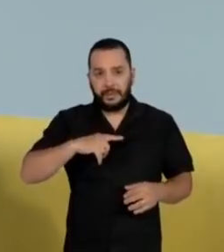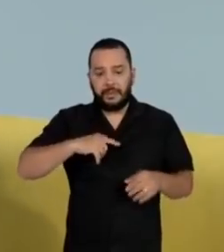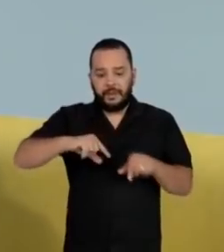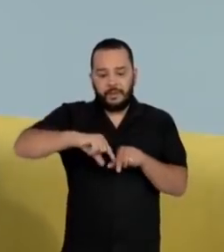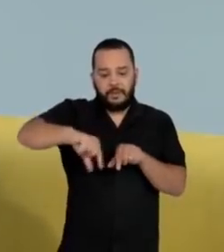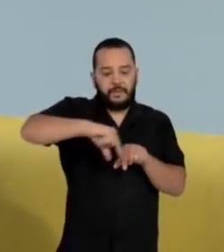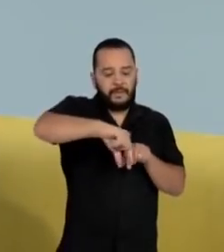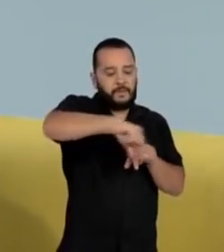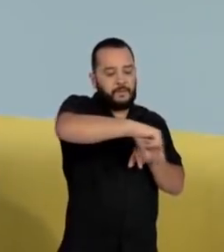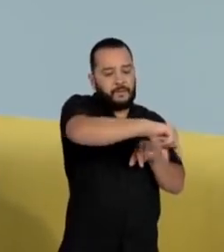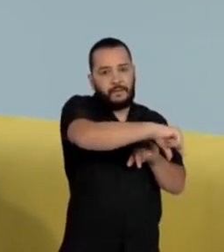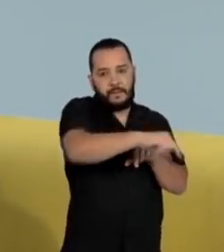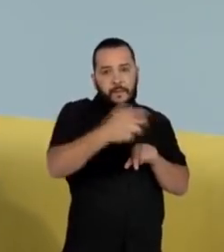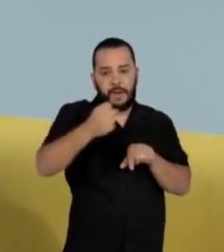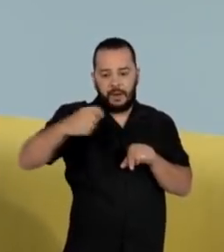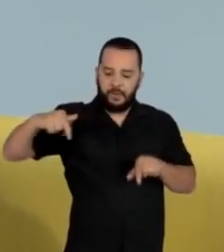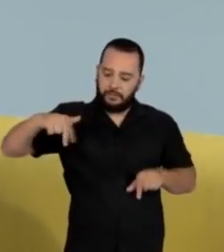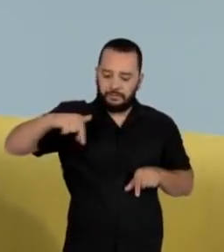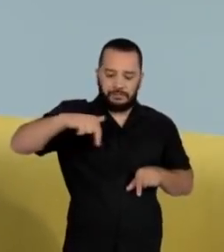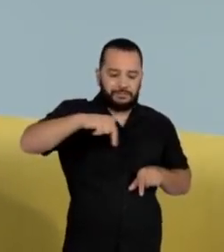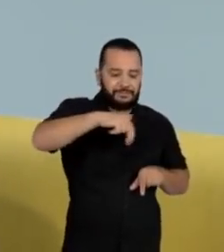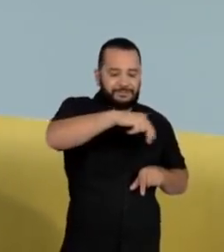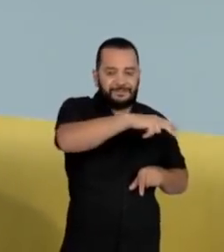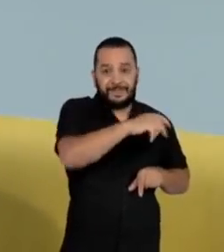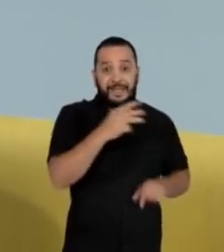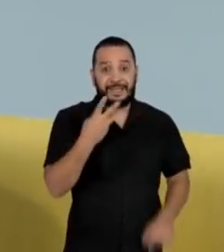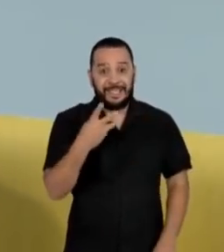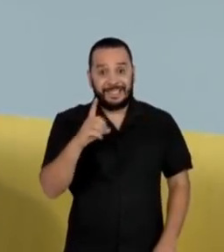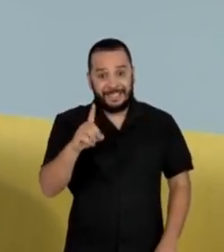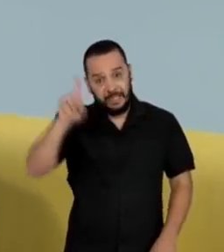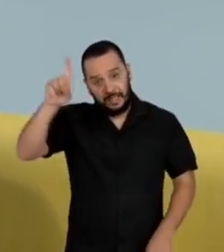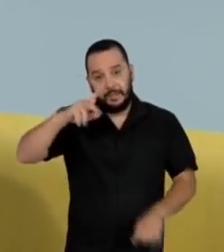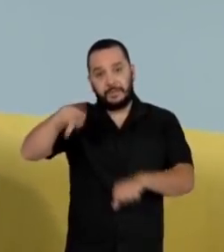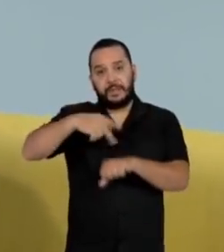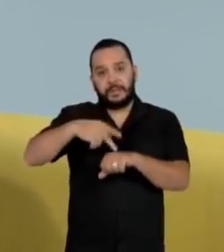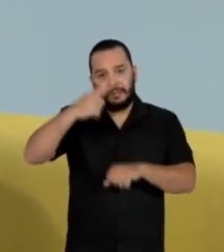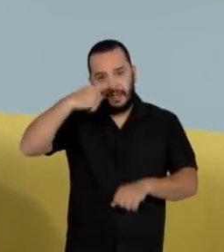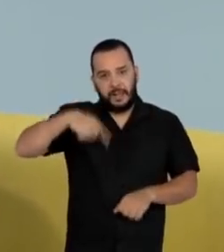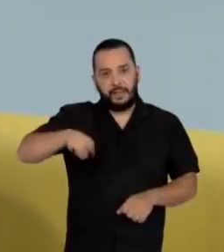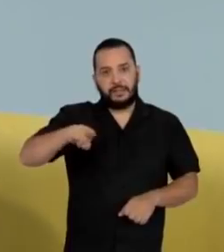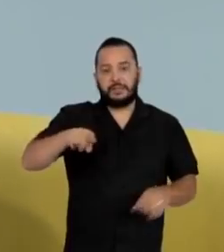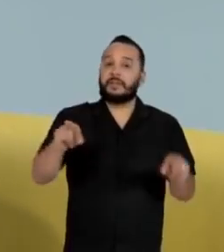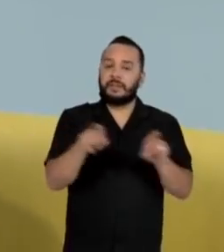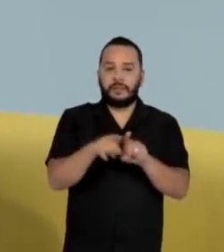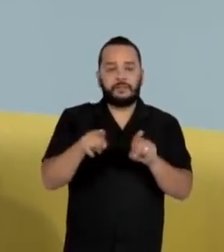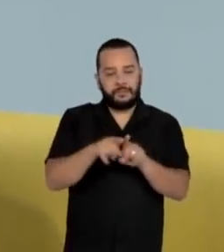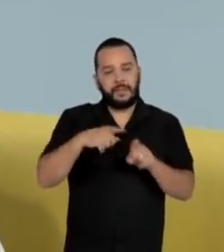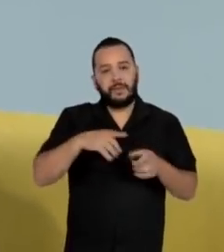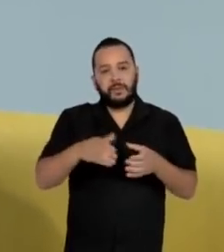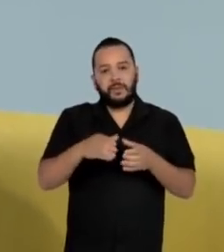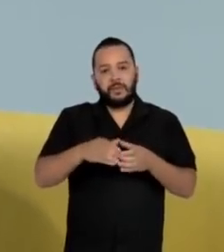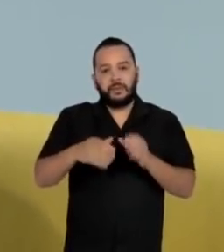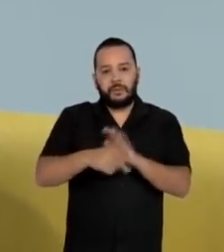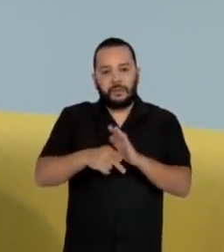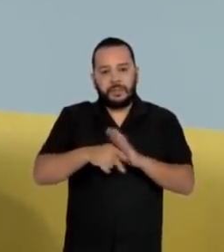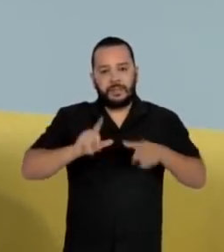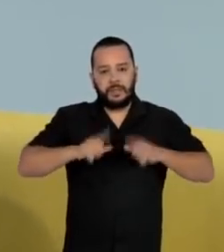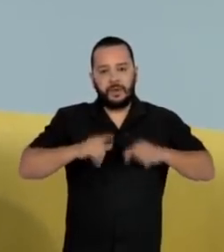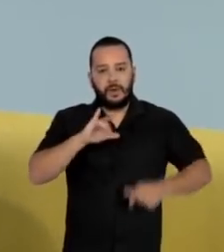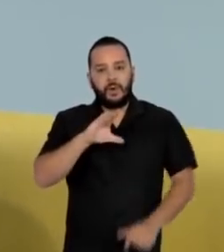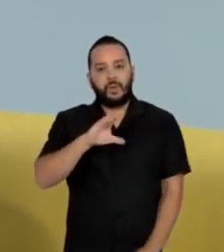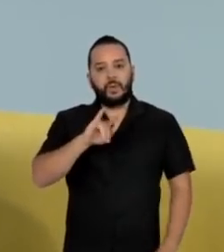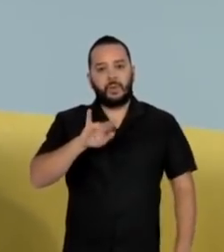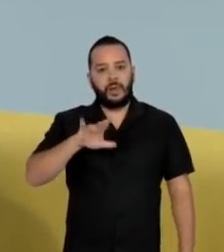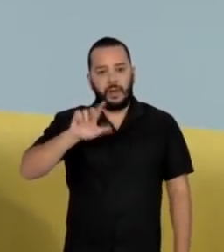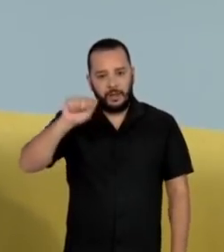a reduzir o número de acidentes na Tailândia. E artista do grupo israelense Kululan, famosos pelos shows coletivos